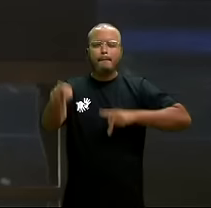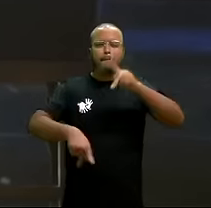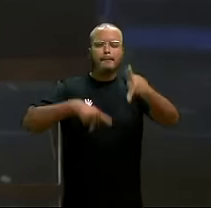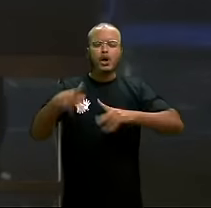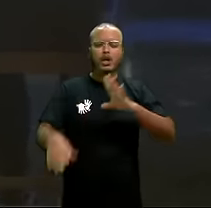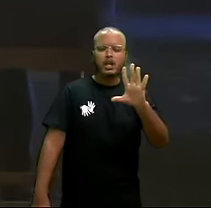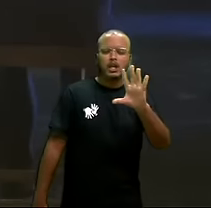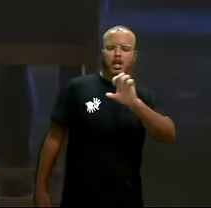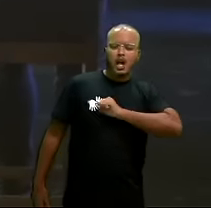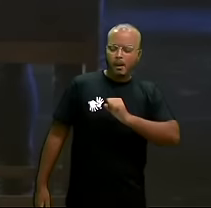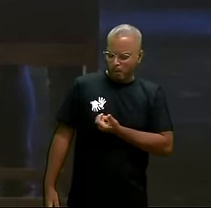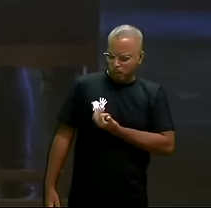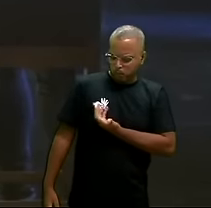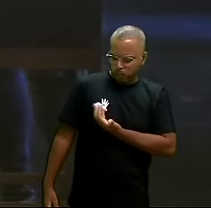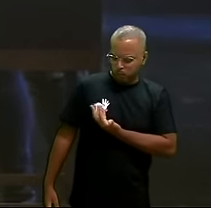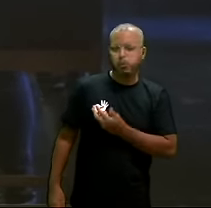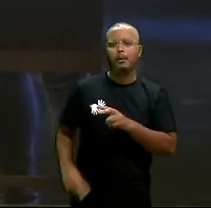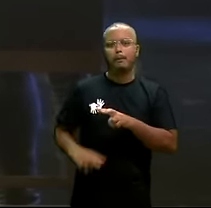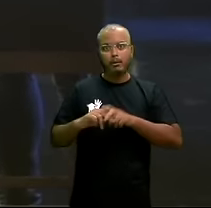e incendiado.